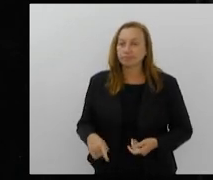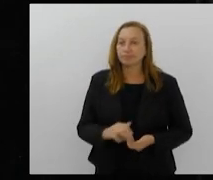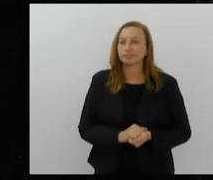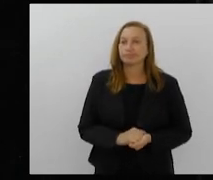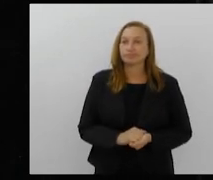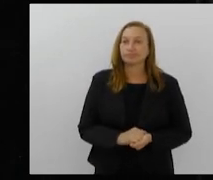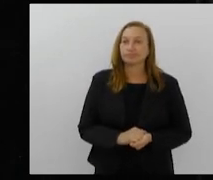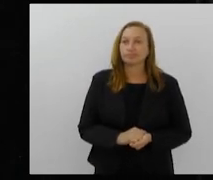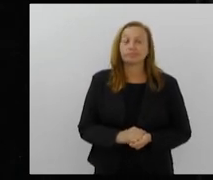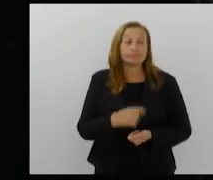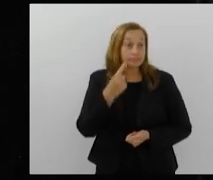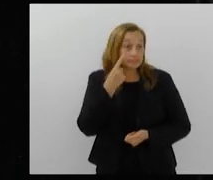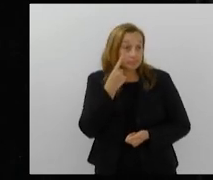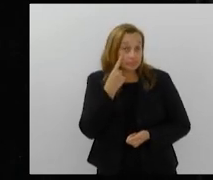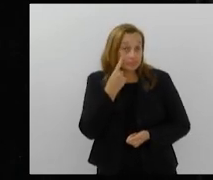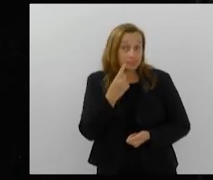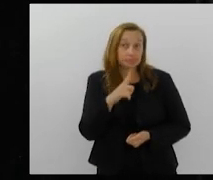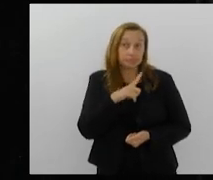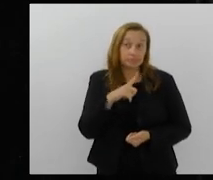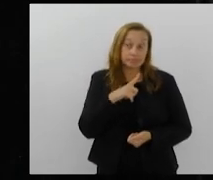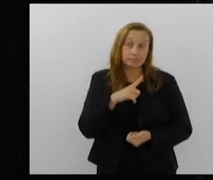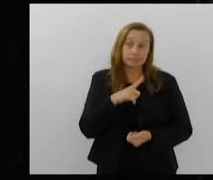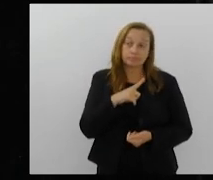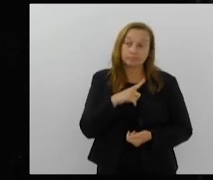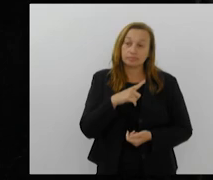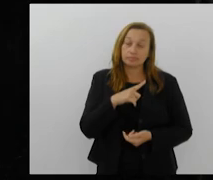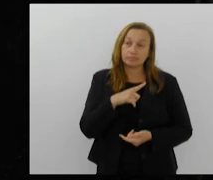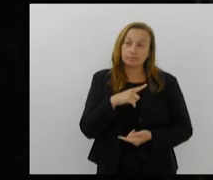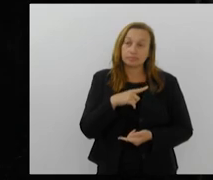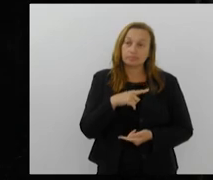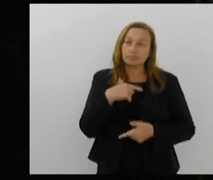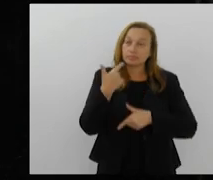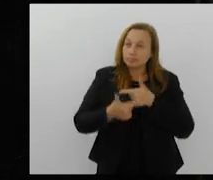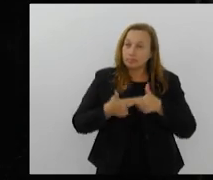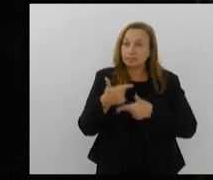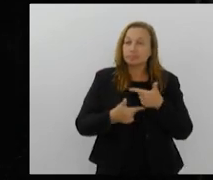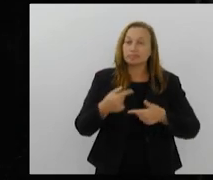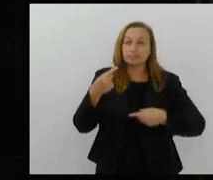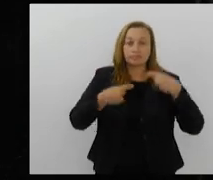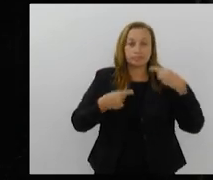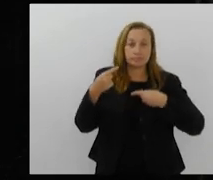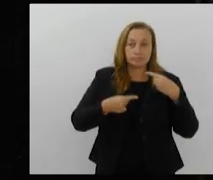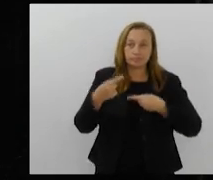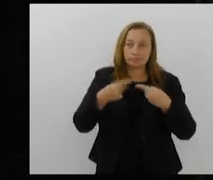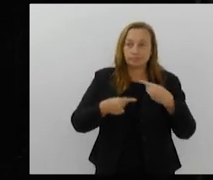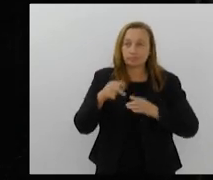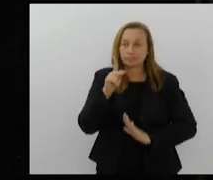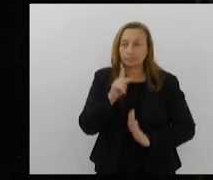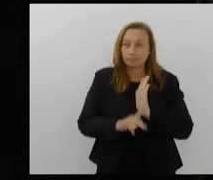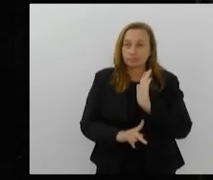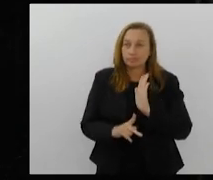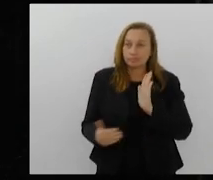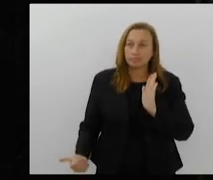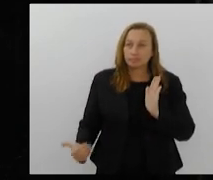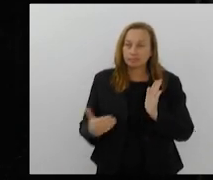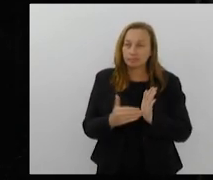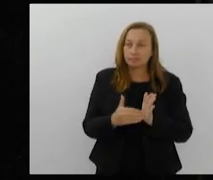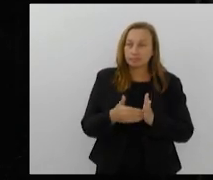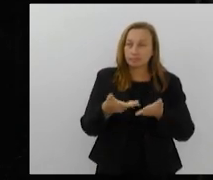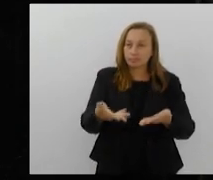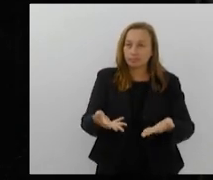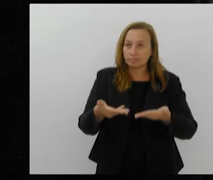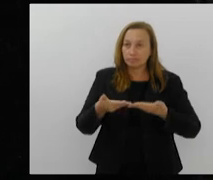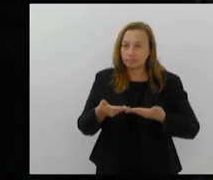a gente vai ver, e tivemos tentativas no decorrer da discussão desse projeto, de até chamar o